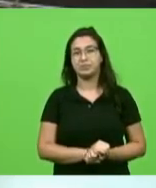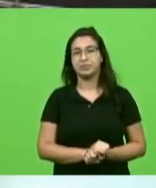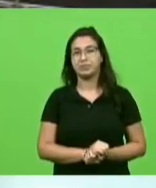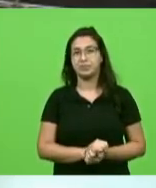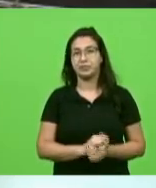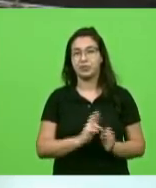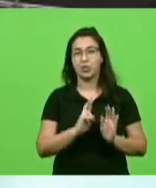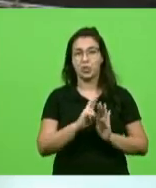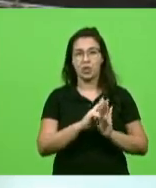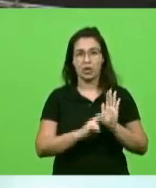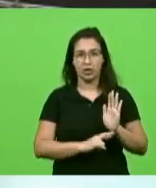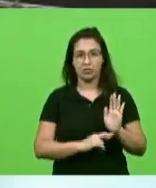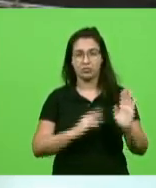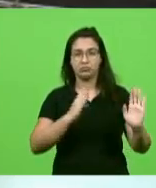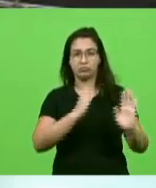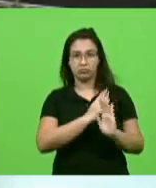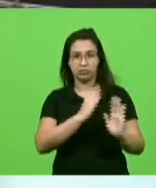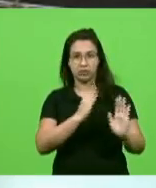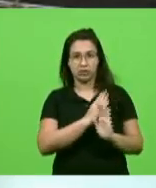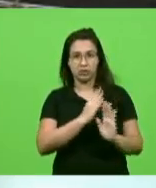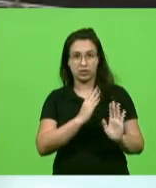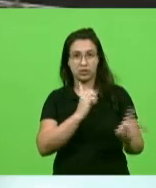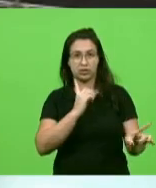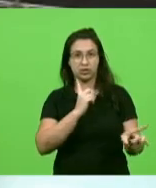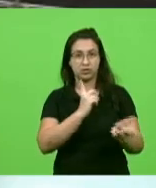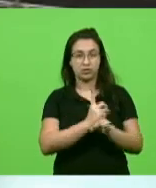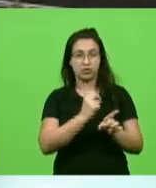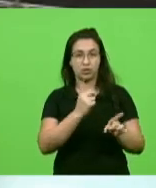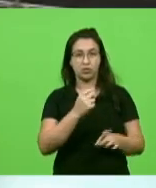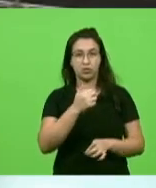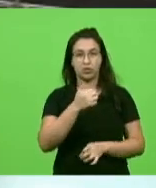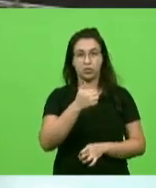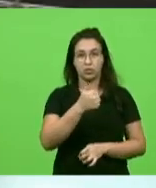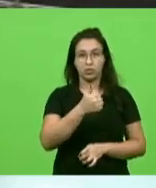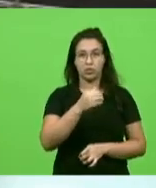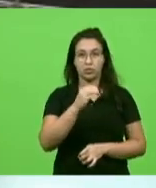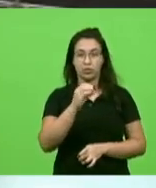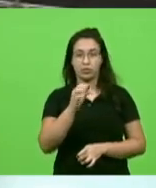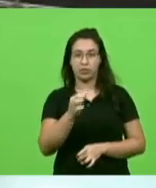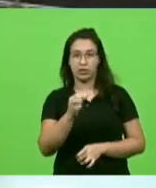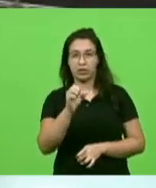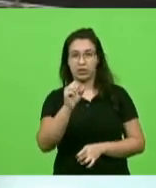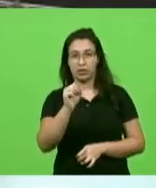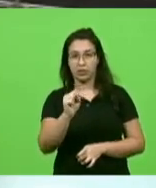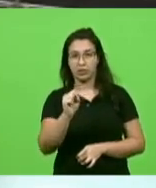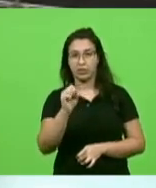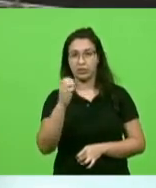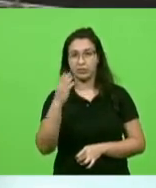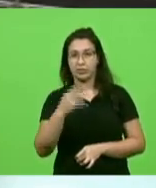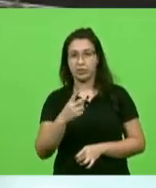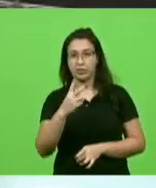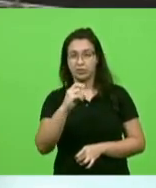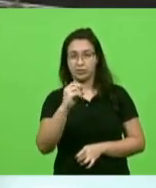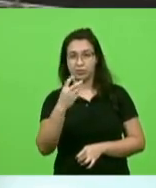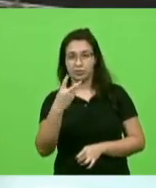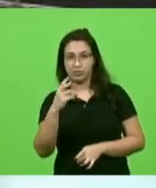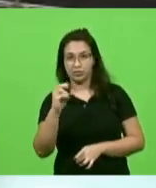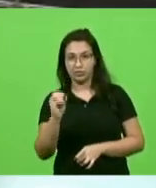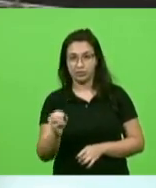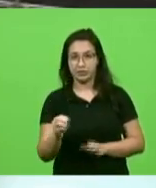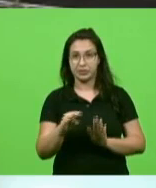relatório de análise material apreendido número 6 8 farra 2020 que acompanha o presente